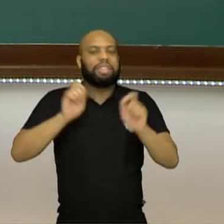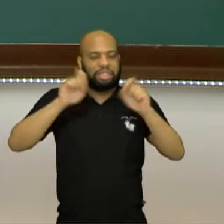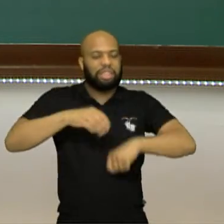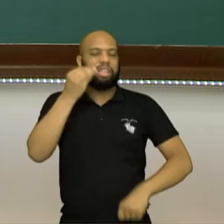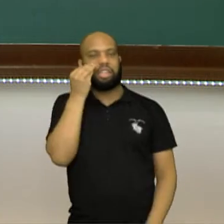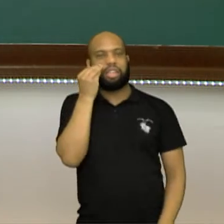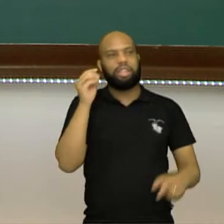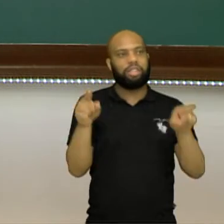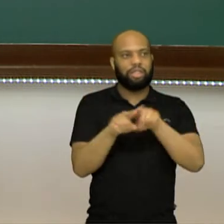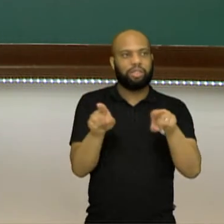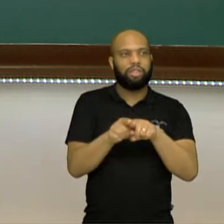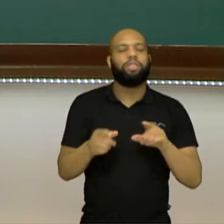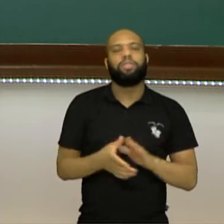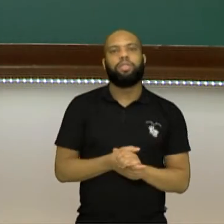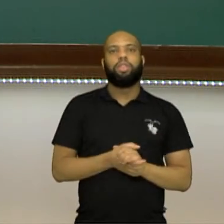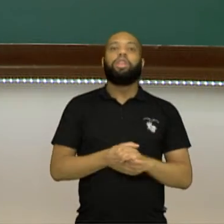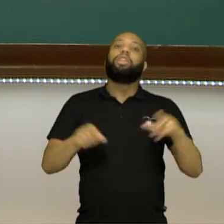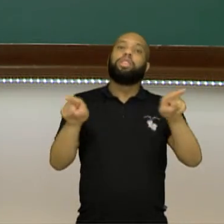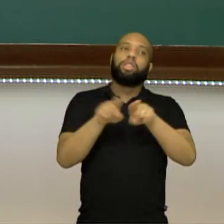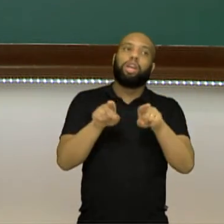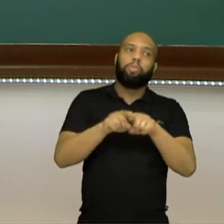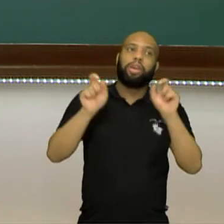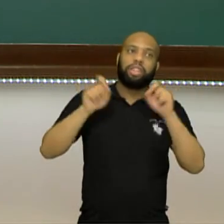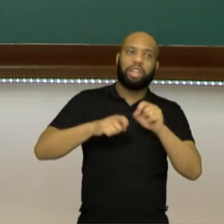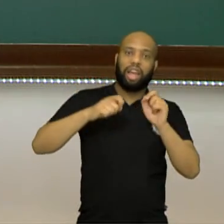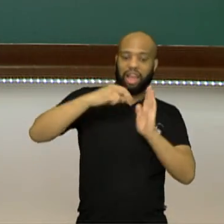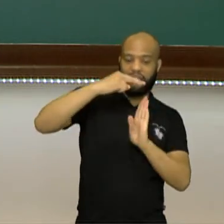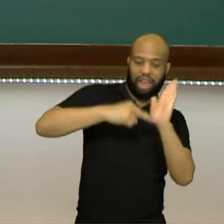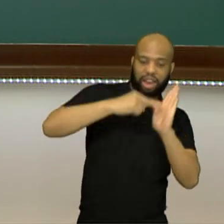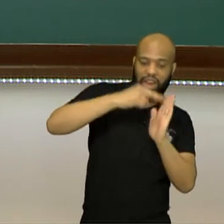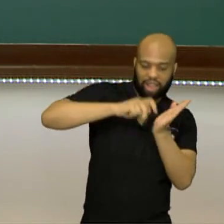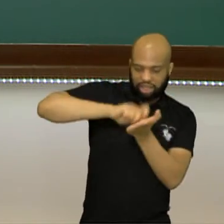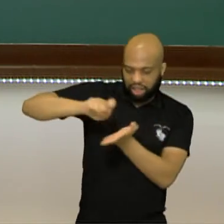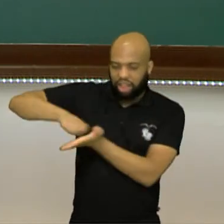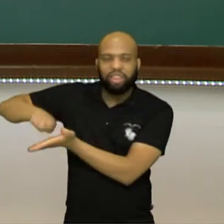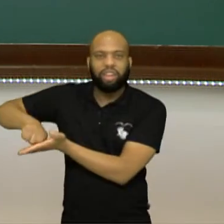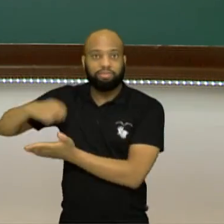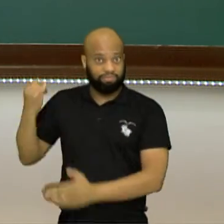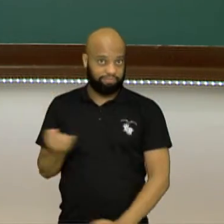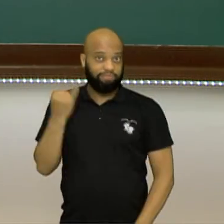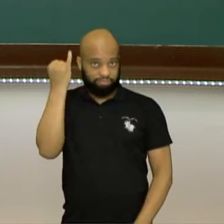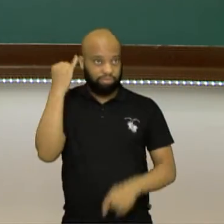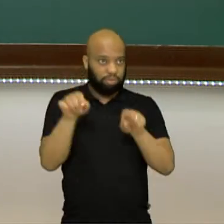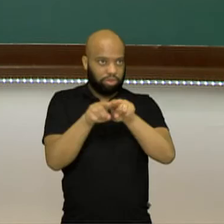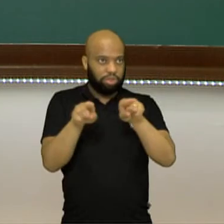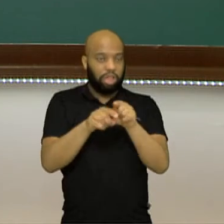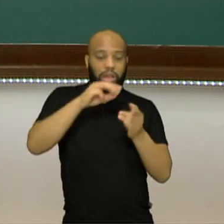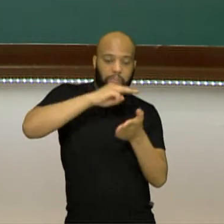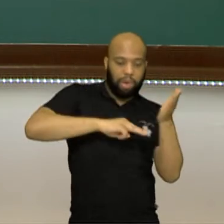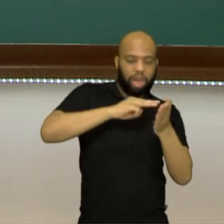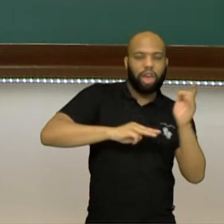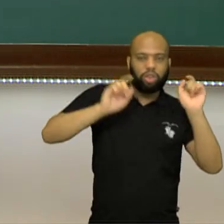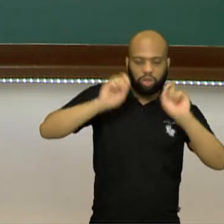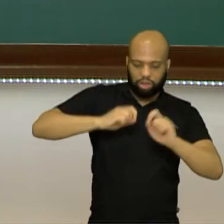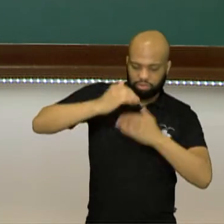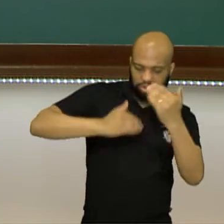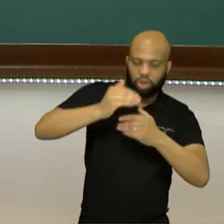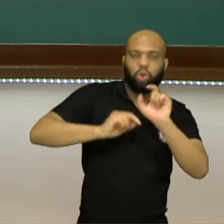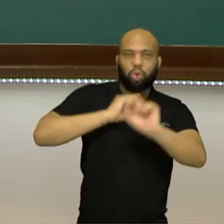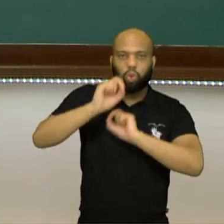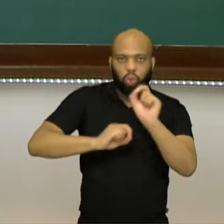tentar também. Ainda, fazer leitura ativa e anotações. Como é isso? Esse método permite desenvolver